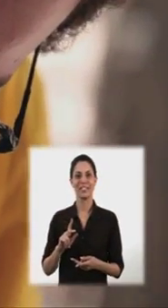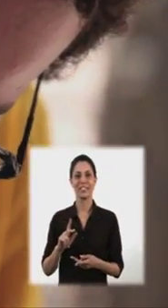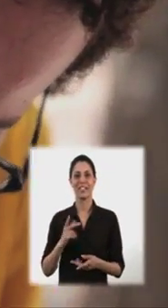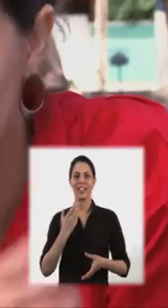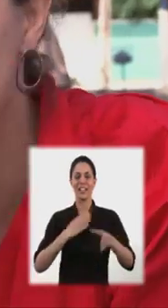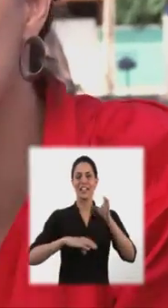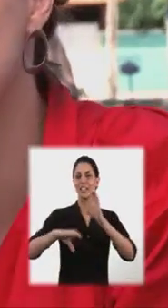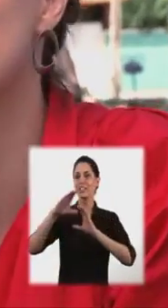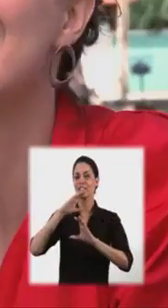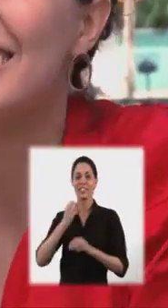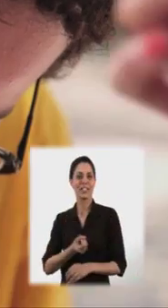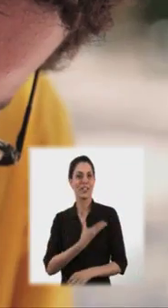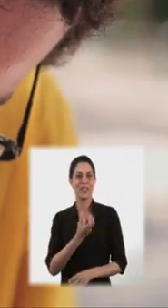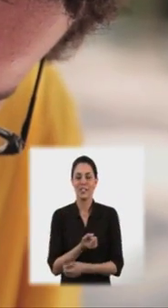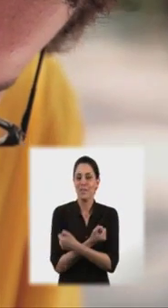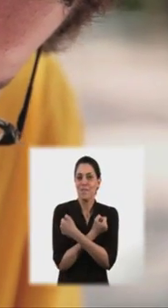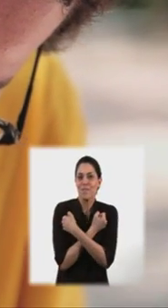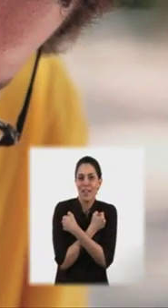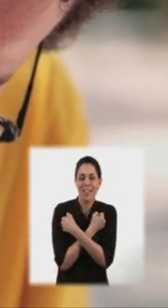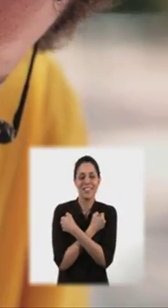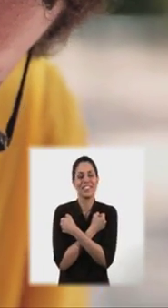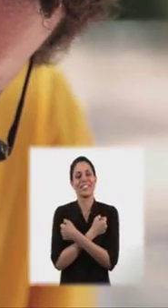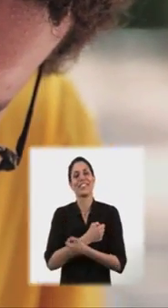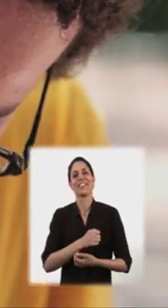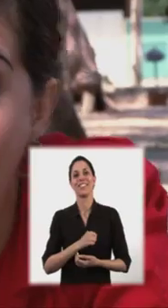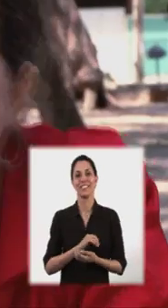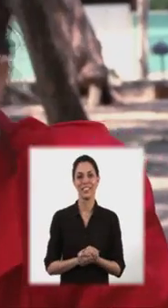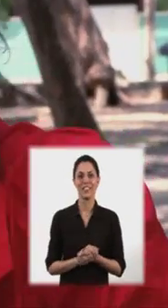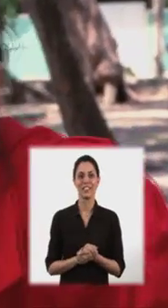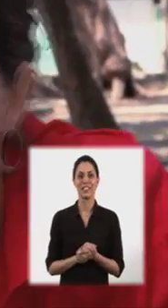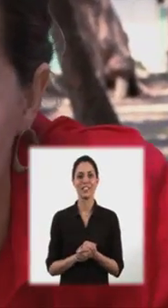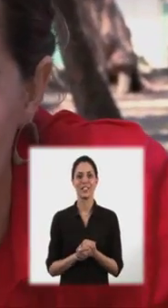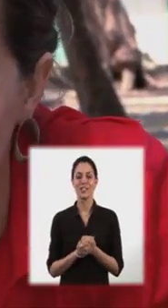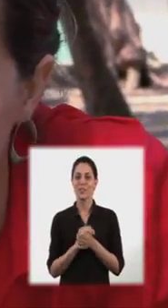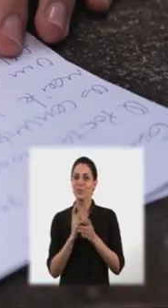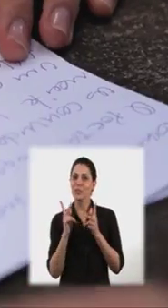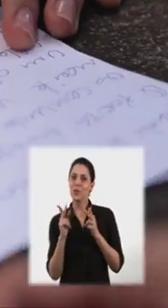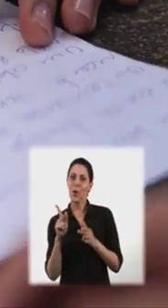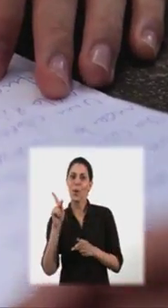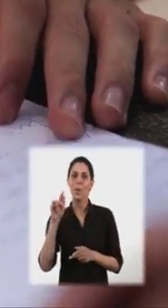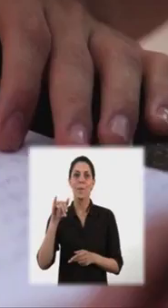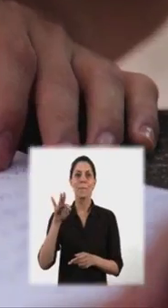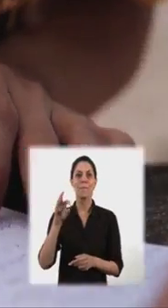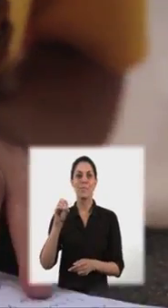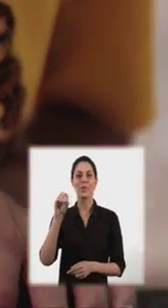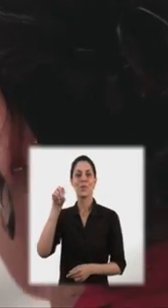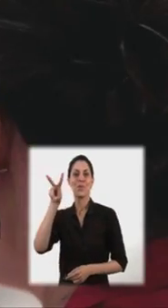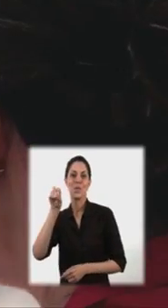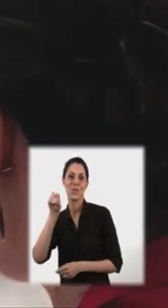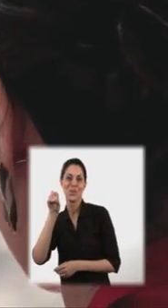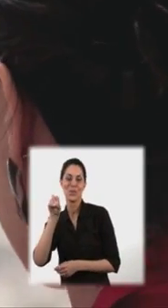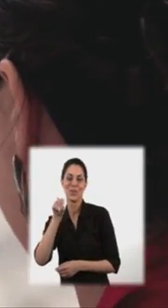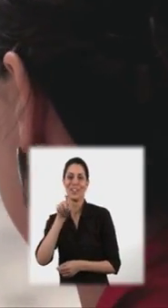apertado, feito pinto no ovo. Que ótimo. Tiago Martins.